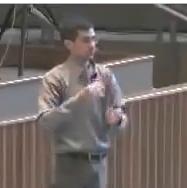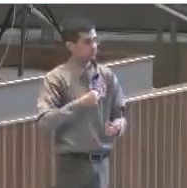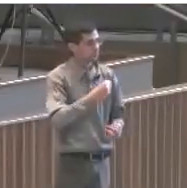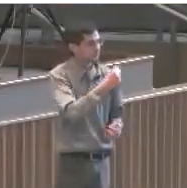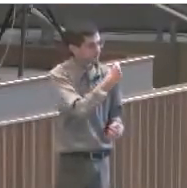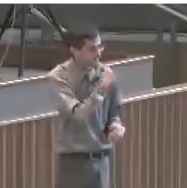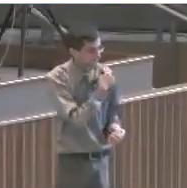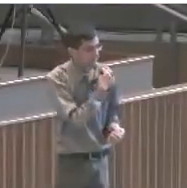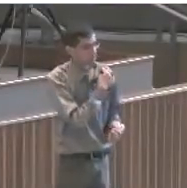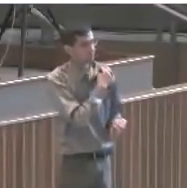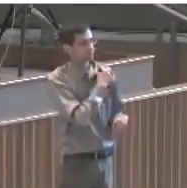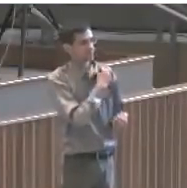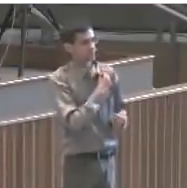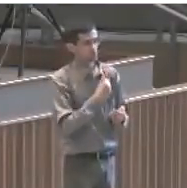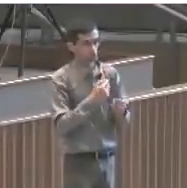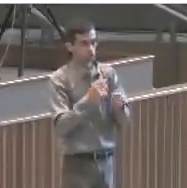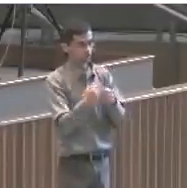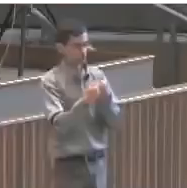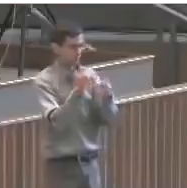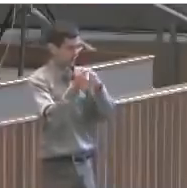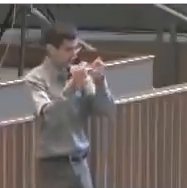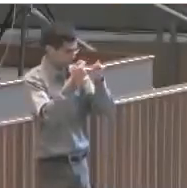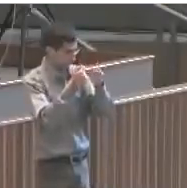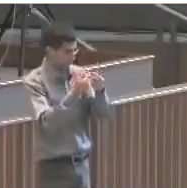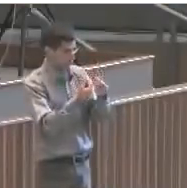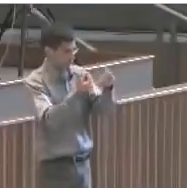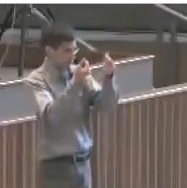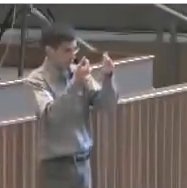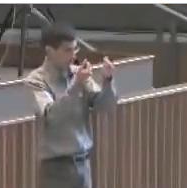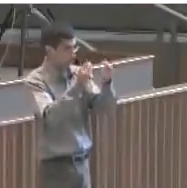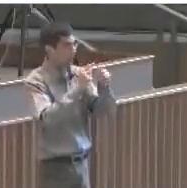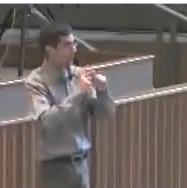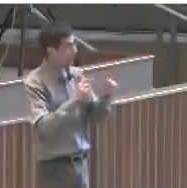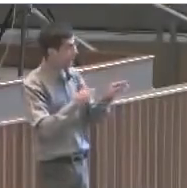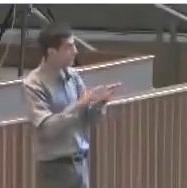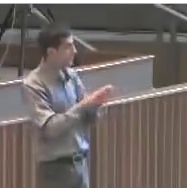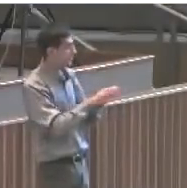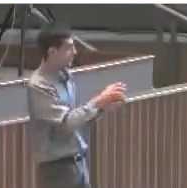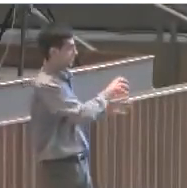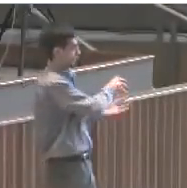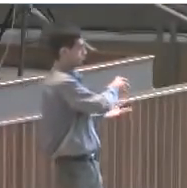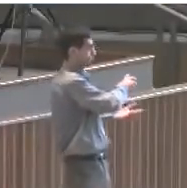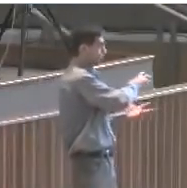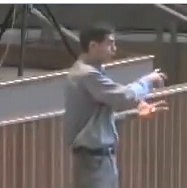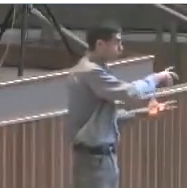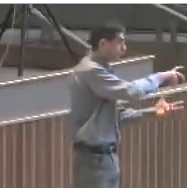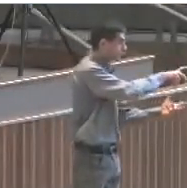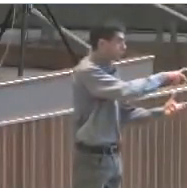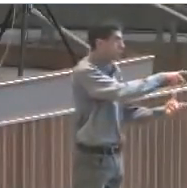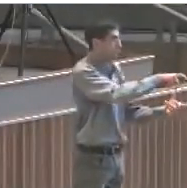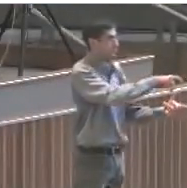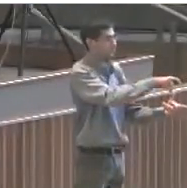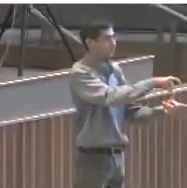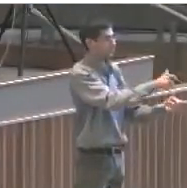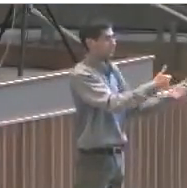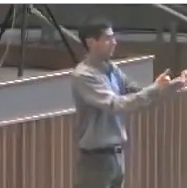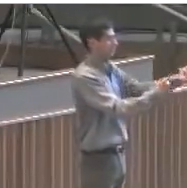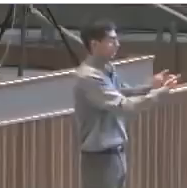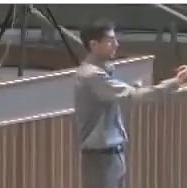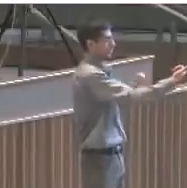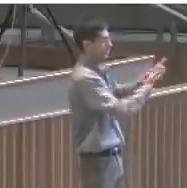quanto aos nossos negócios e o que o mundo sendo usado pelo diabo e está